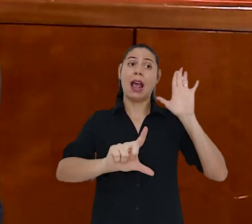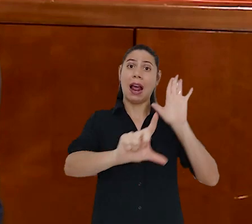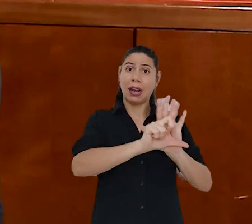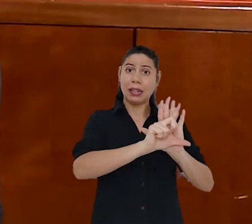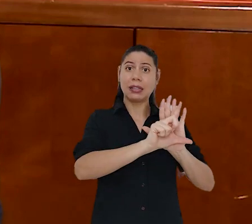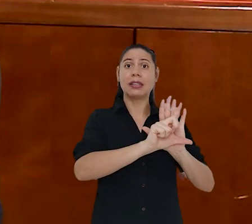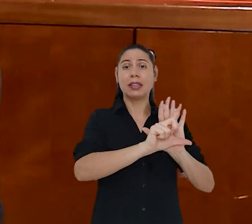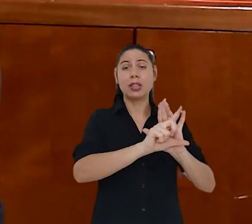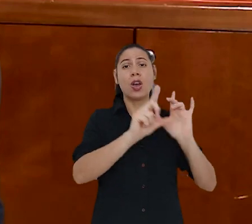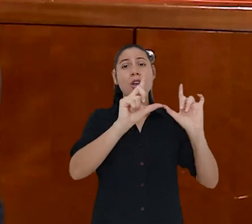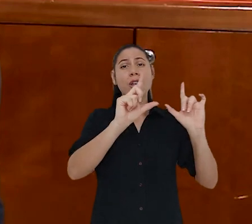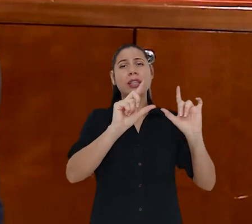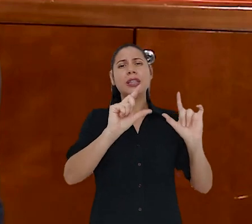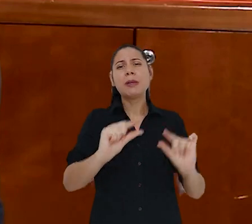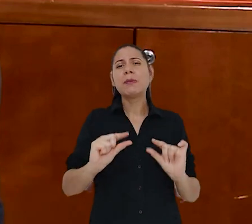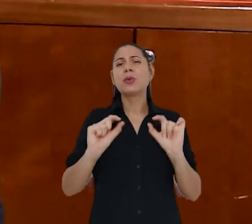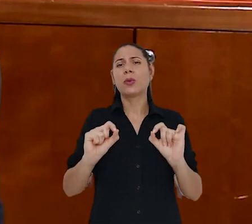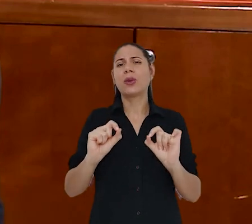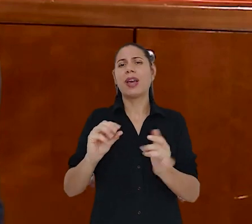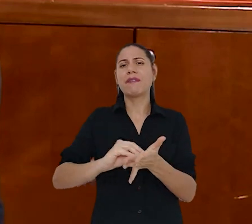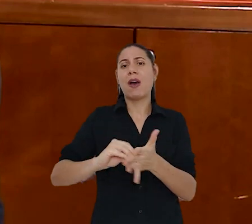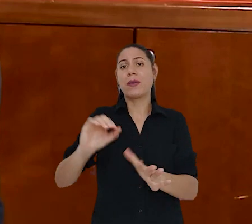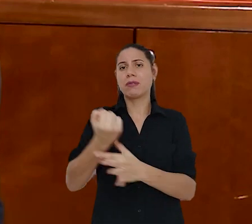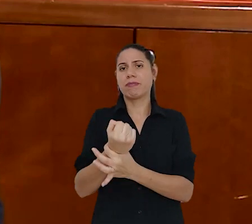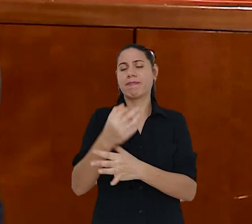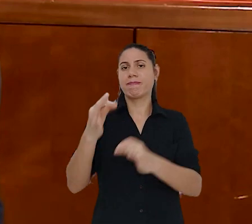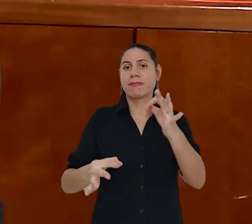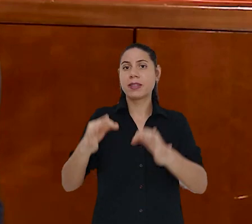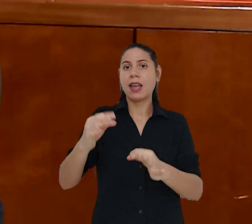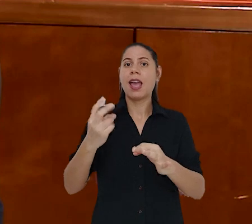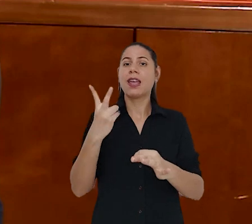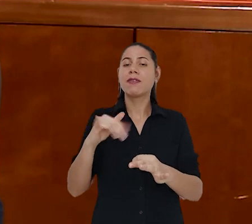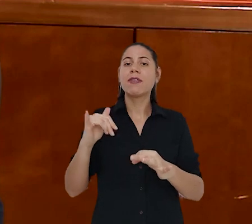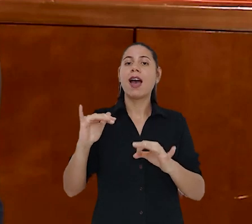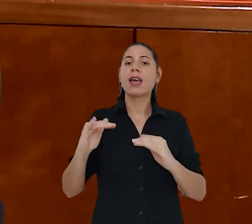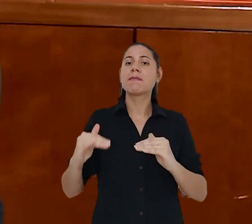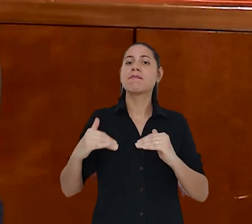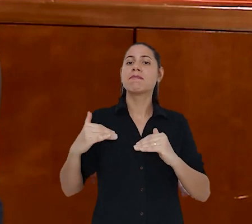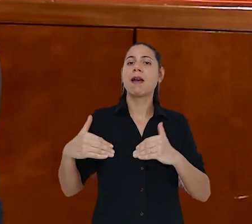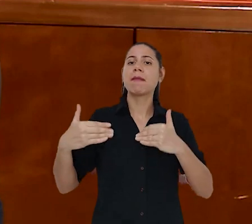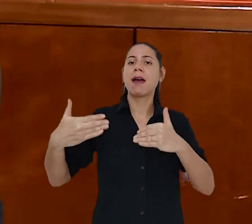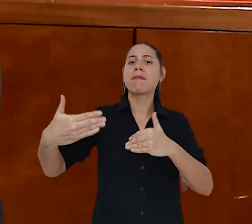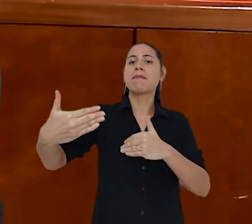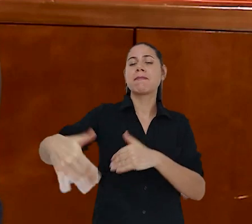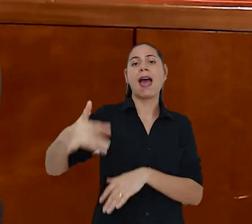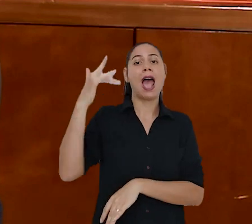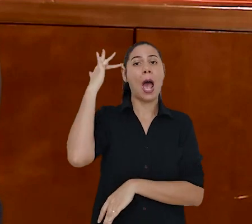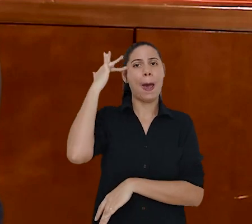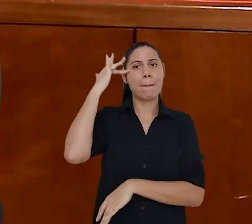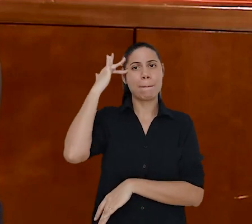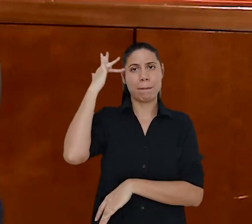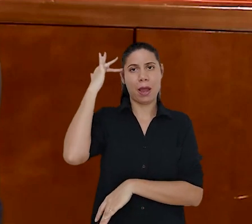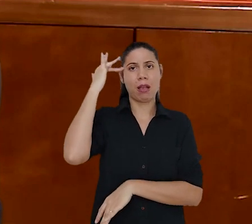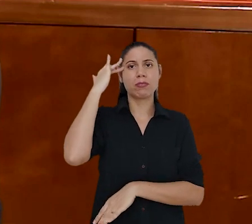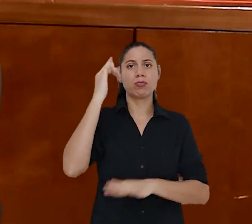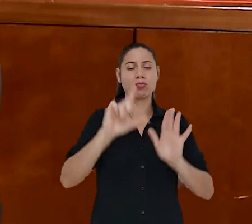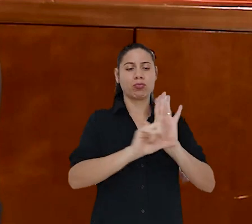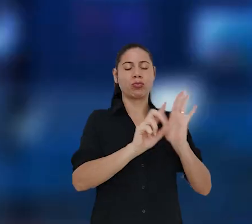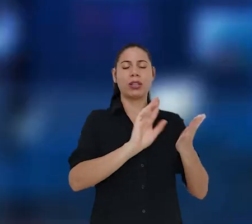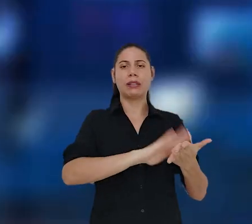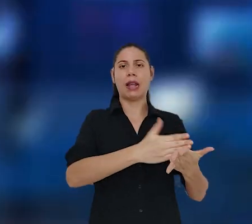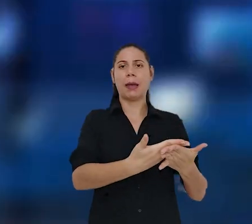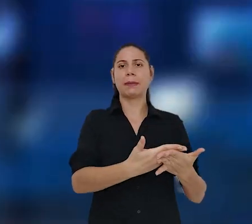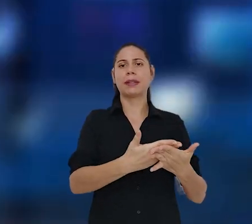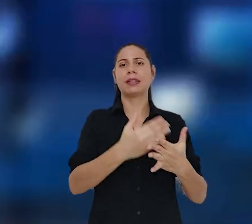de insegurança jurídica e vai produzindo níveis cada vez maiores com o amadurecimento da interpretação da lei de segurança